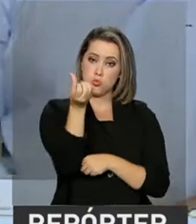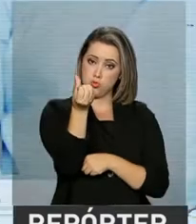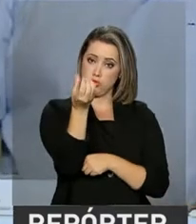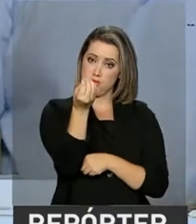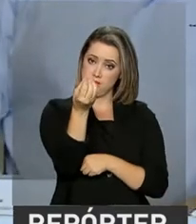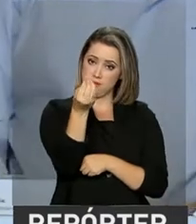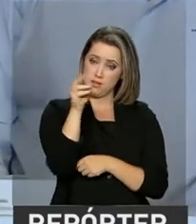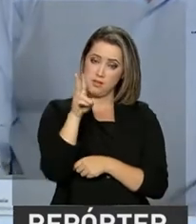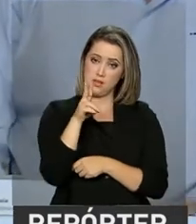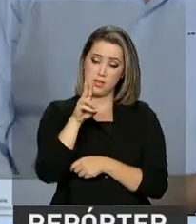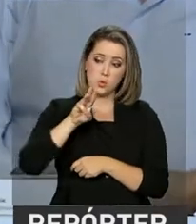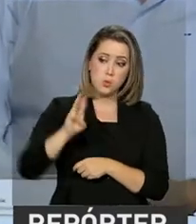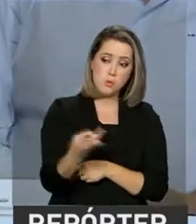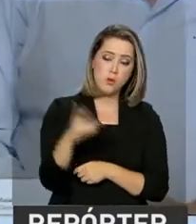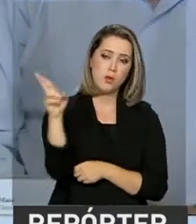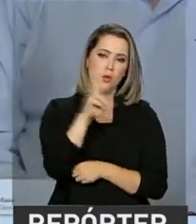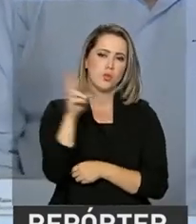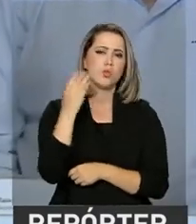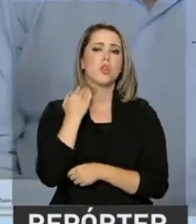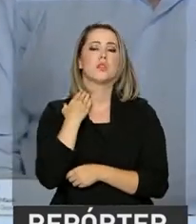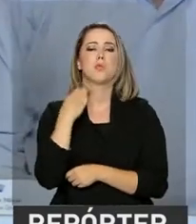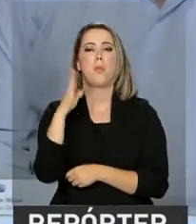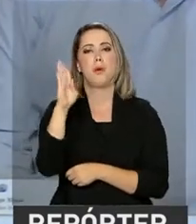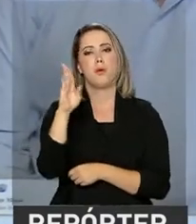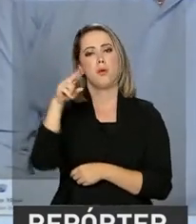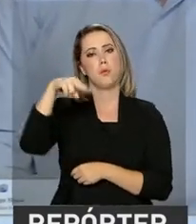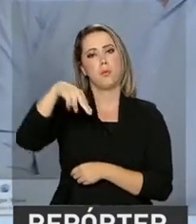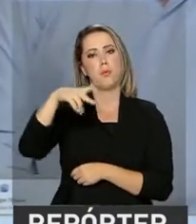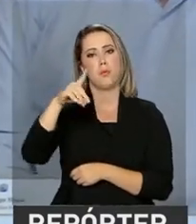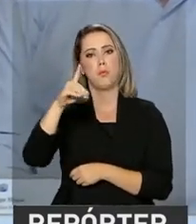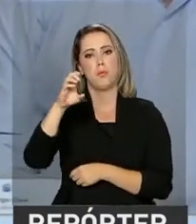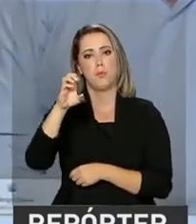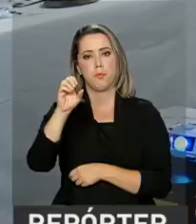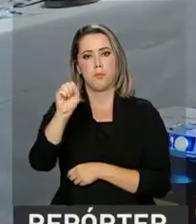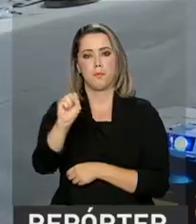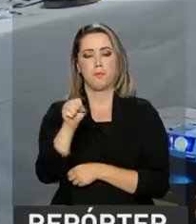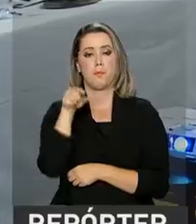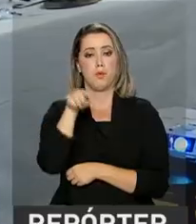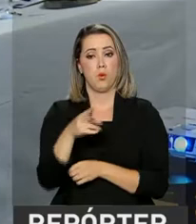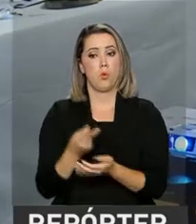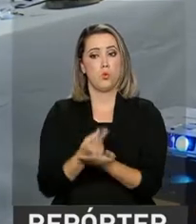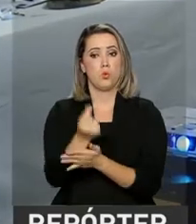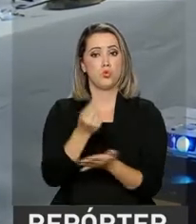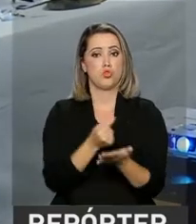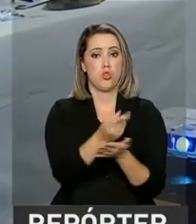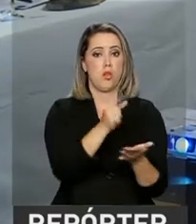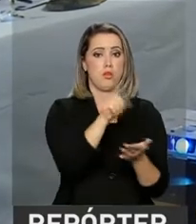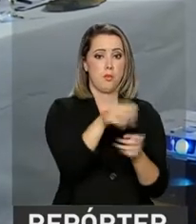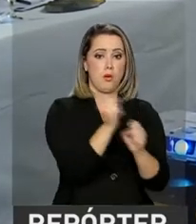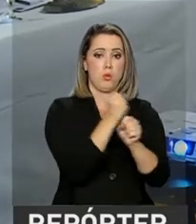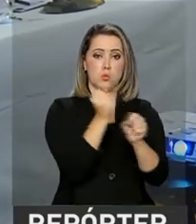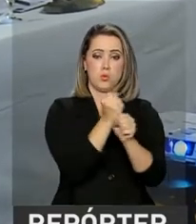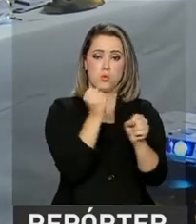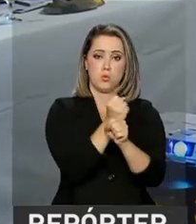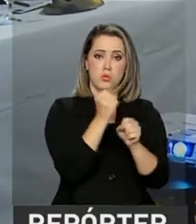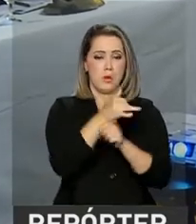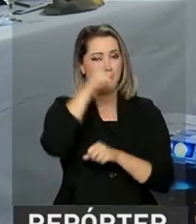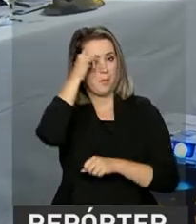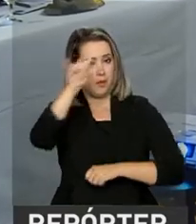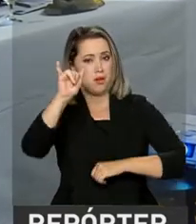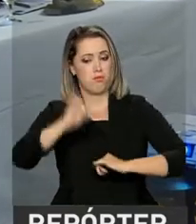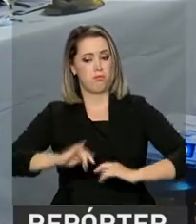do banco nacional de desenvolvimento econômico e social bnds o dinheiro é para obras de prevenção a alagamentos